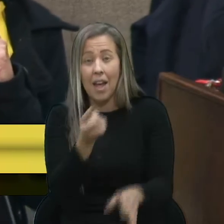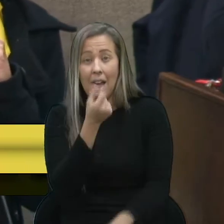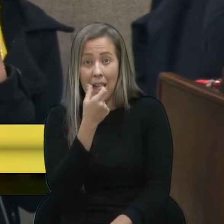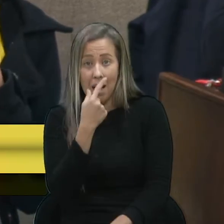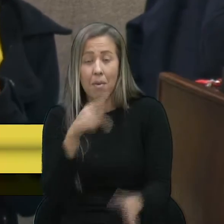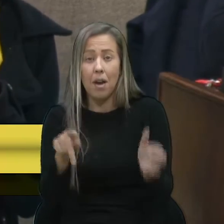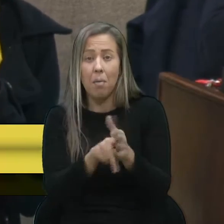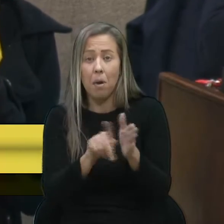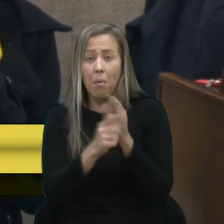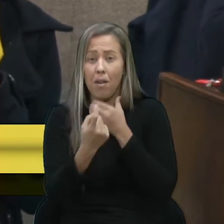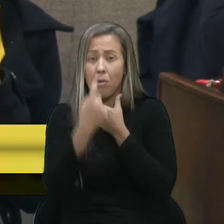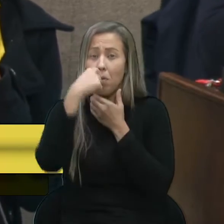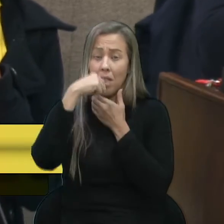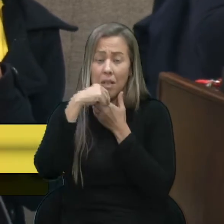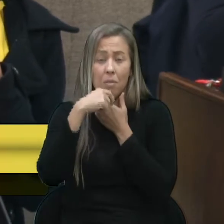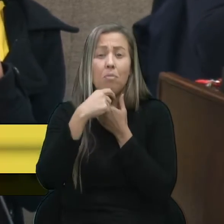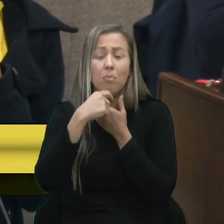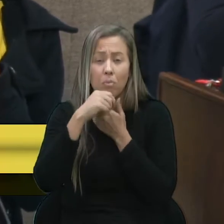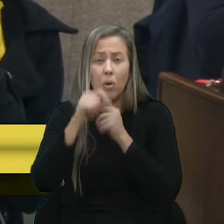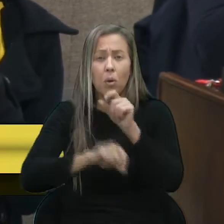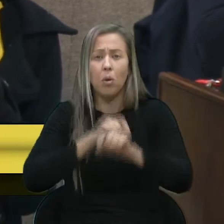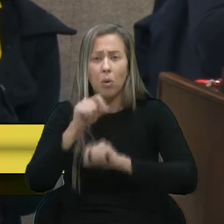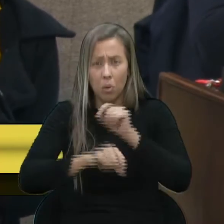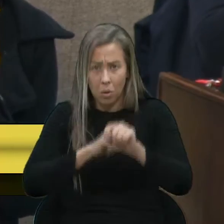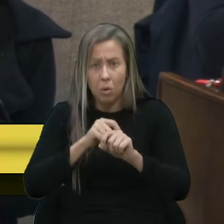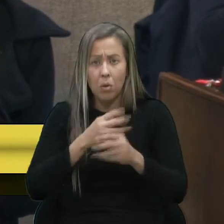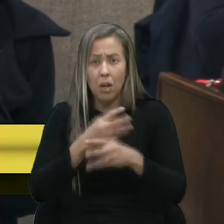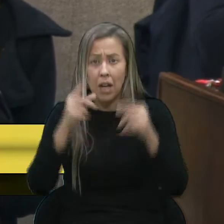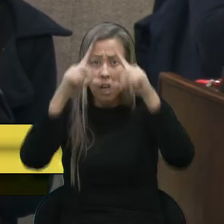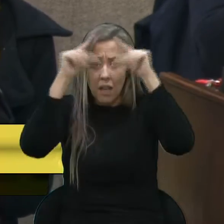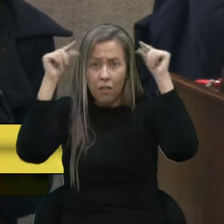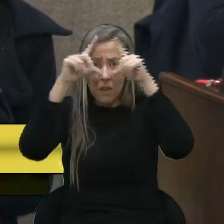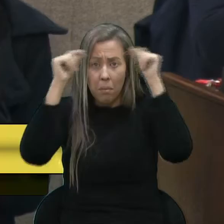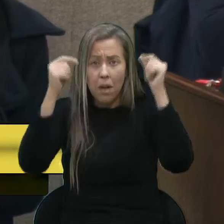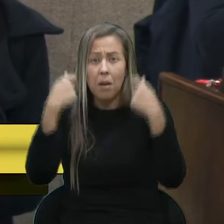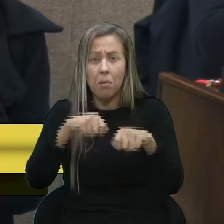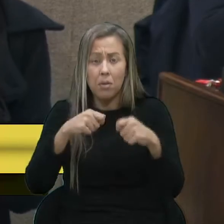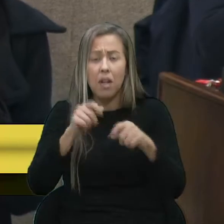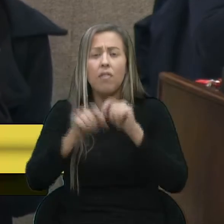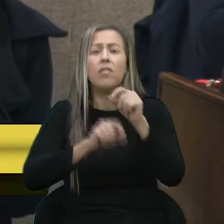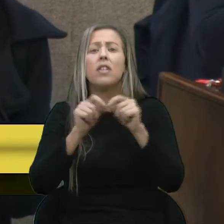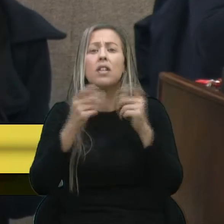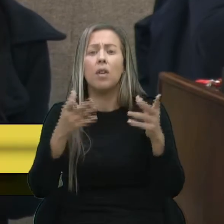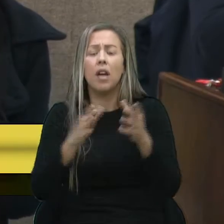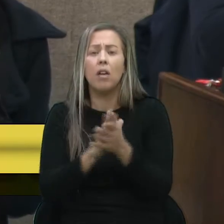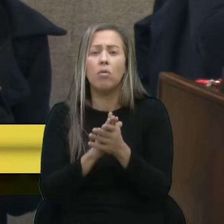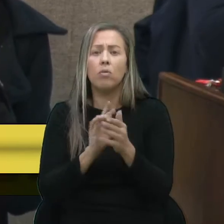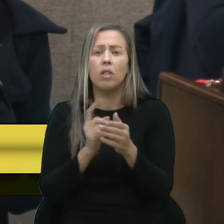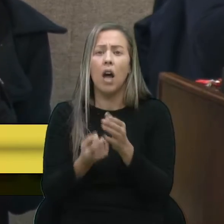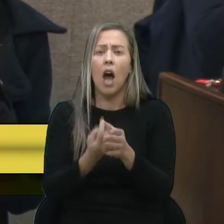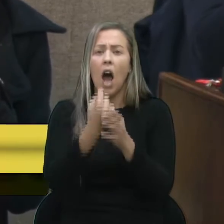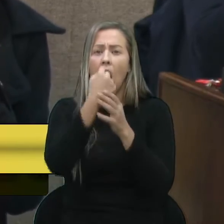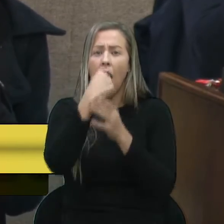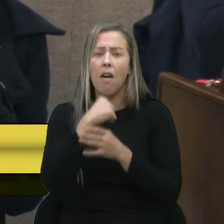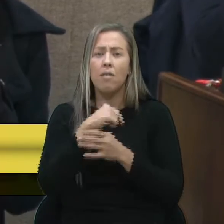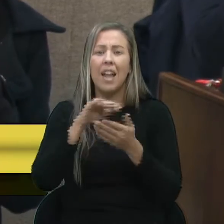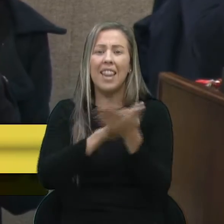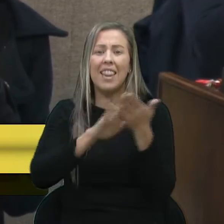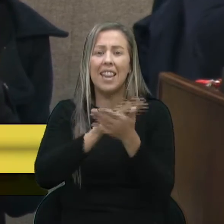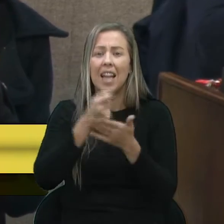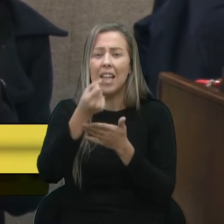de intubação, o que fizeram com que enfermeiros tivessem que enfiar, goela abaixo, sem medicamento